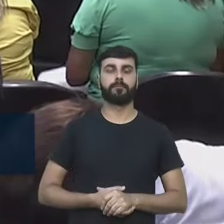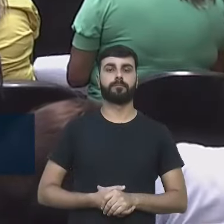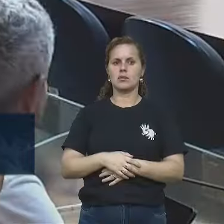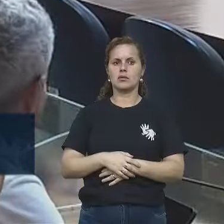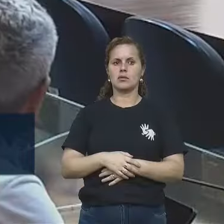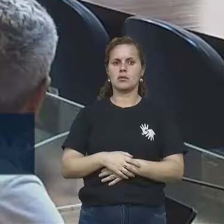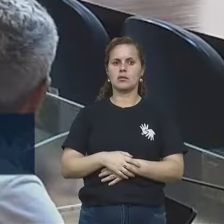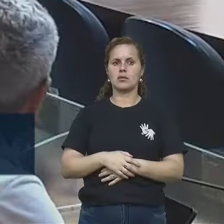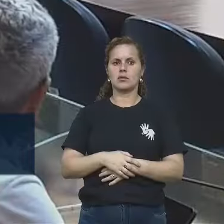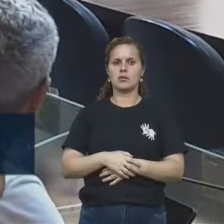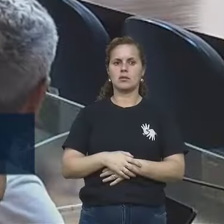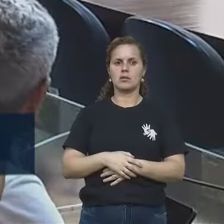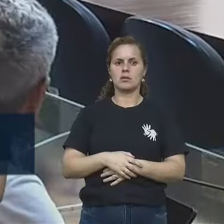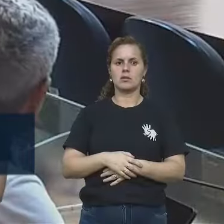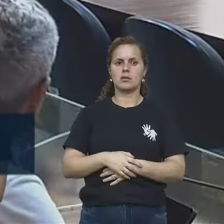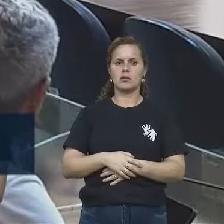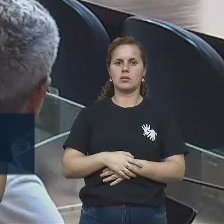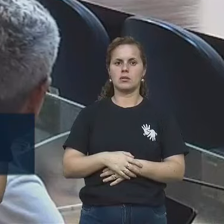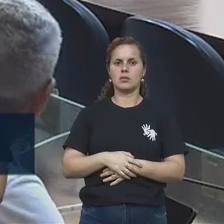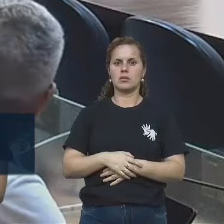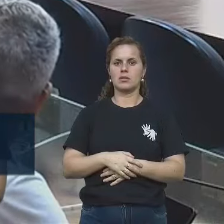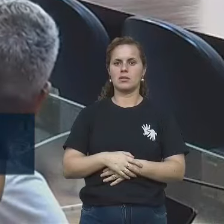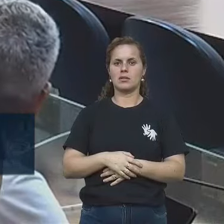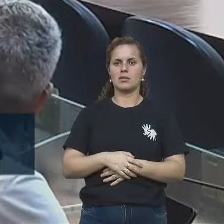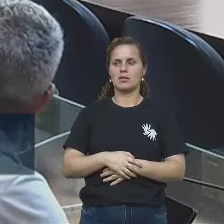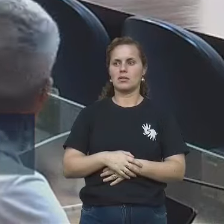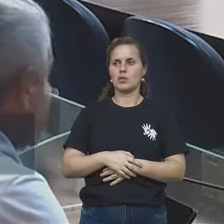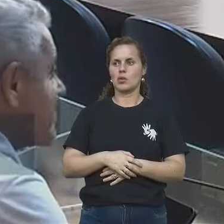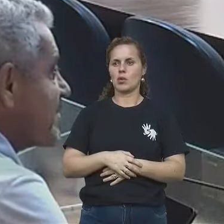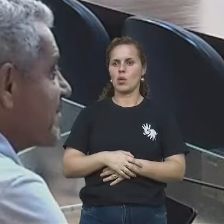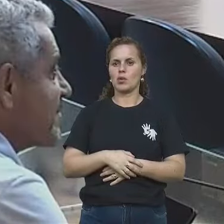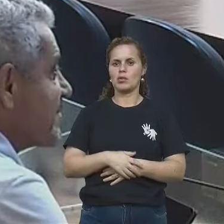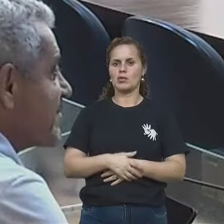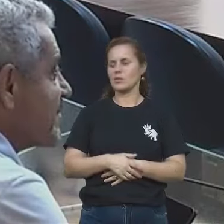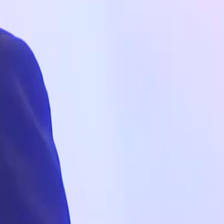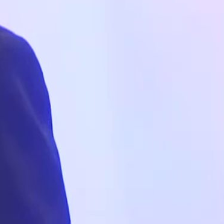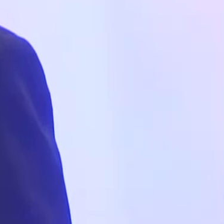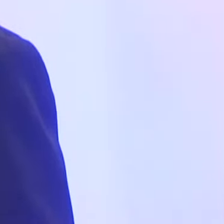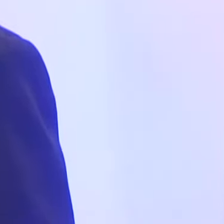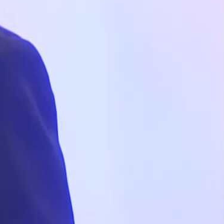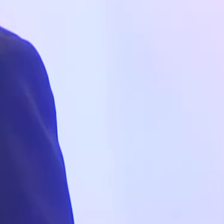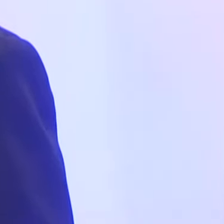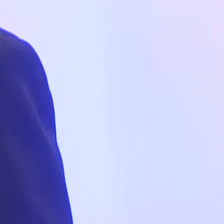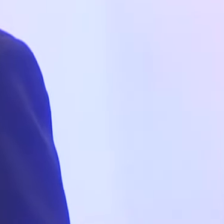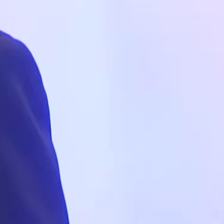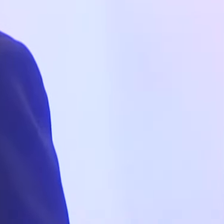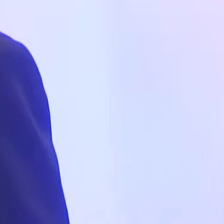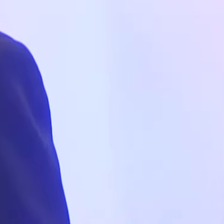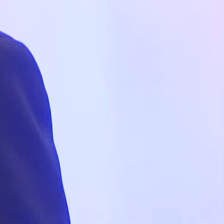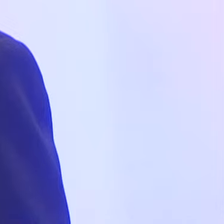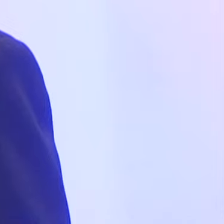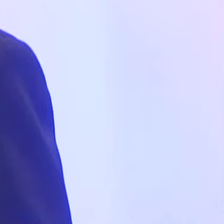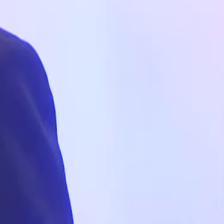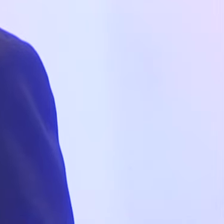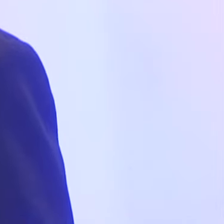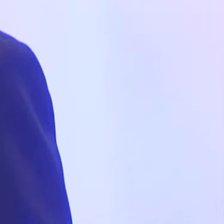reafirma o compromisso do saai em resolver a situação ambiental o mais rápido possível Lembrando que a TV Viçosa e a Rádio